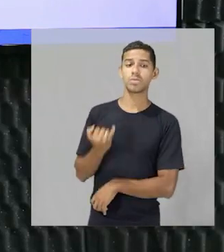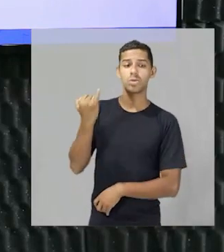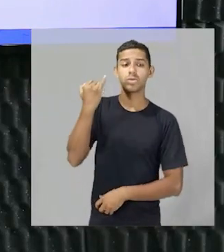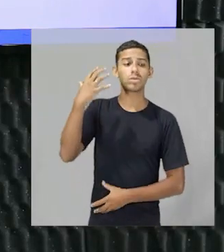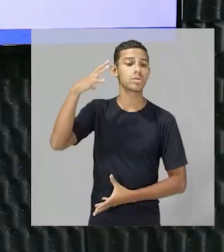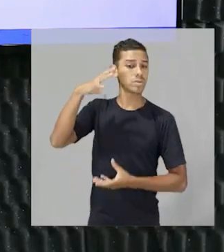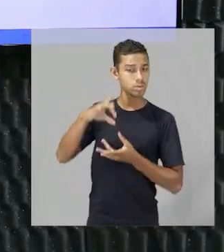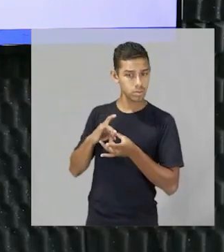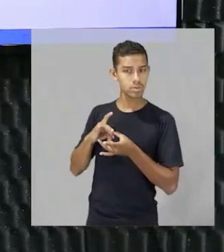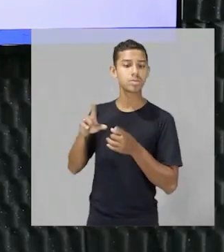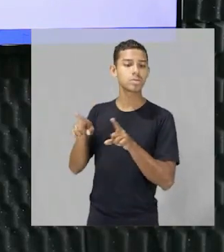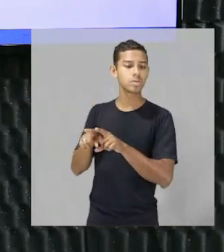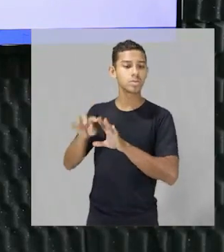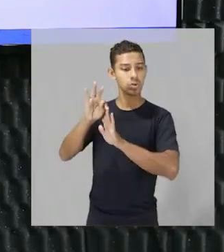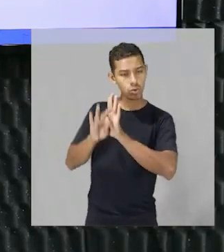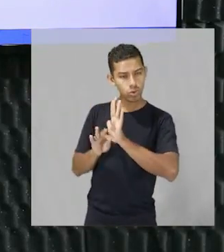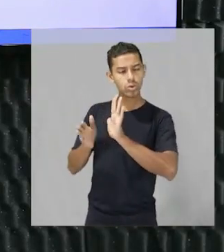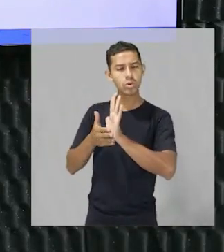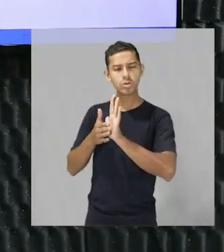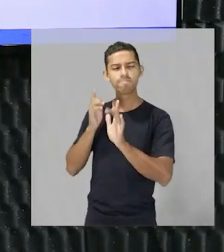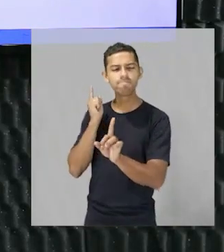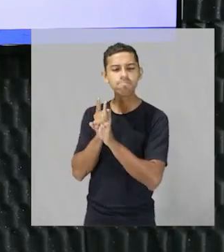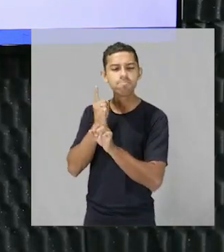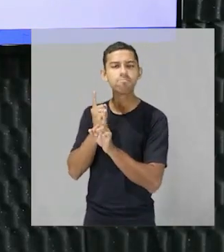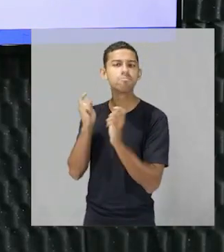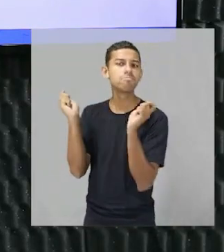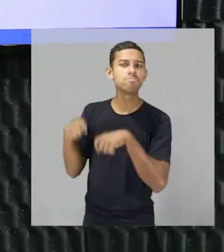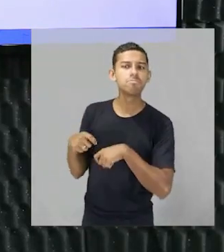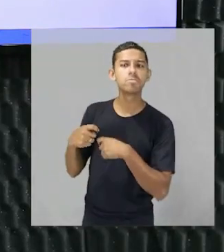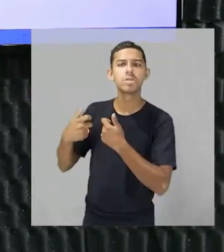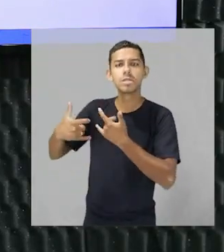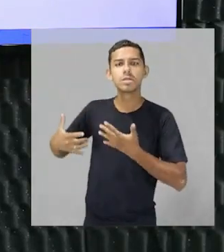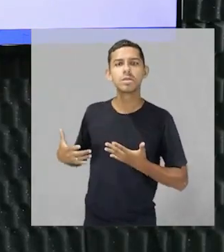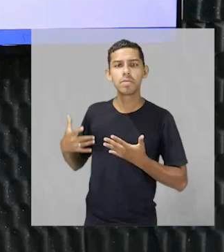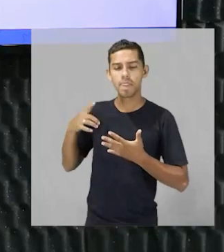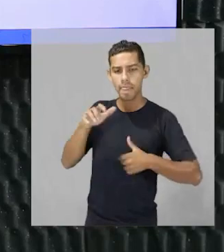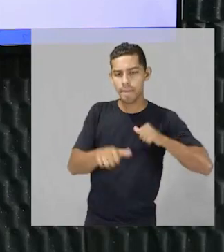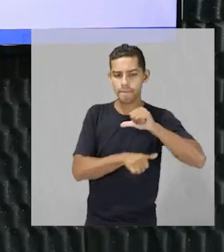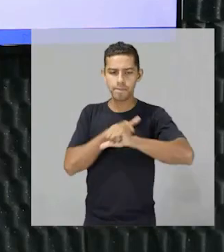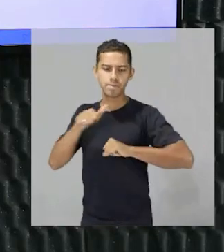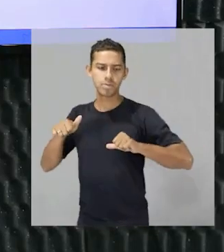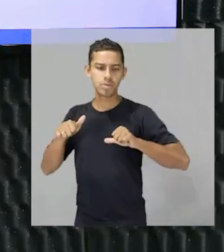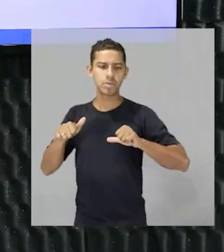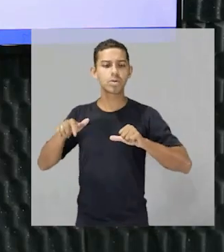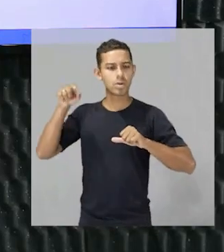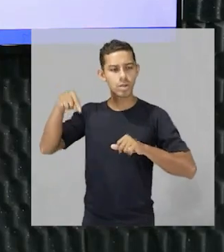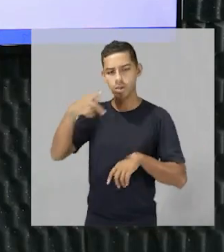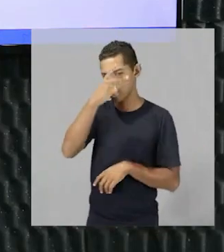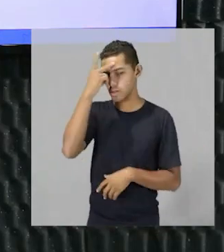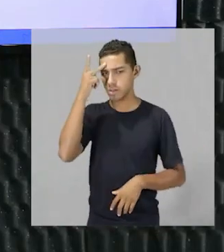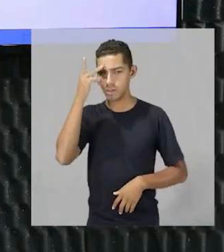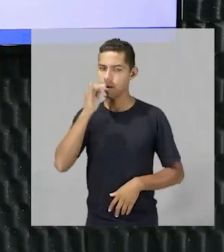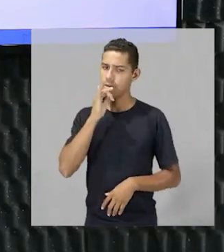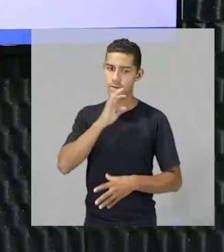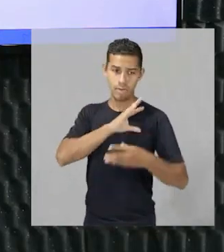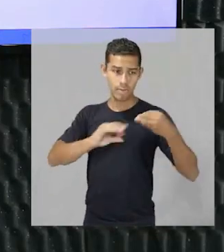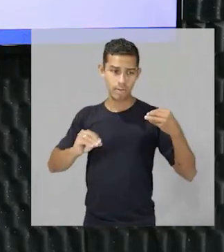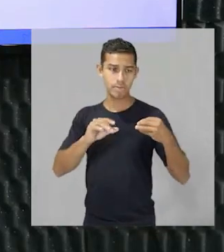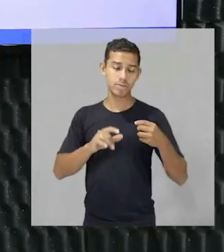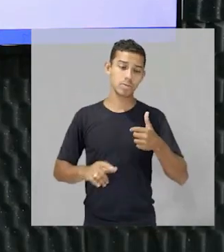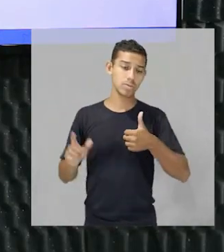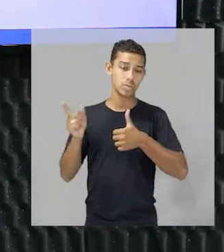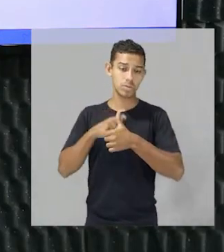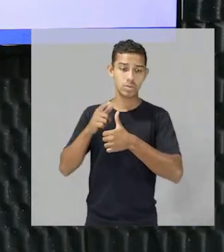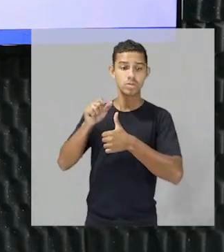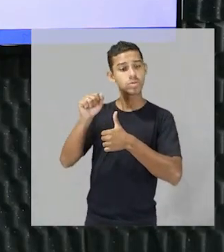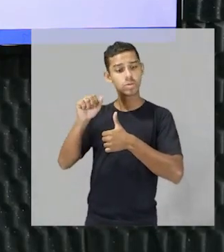importantes que o texto vão te identificar, que vai caracterizar essa transitoriedade dos refugiados, que pode ser ascensão social ou